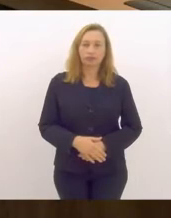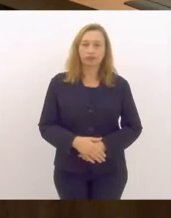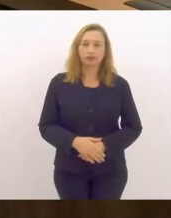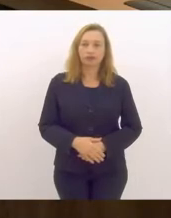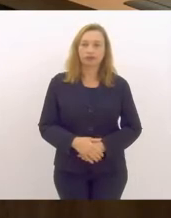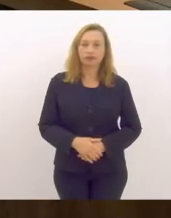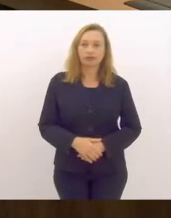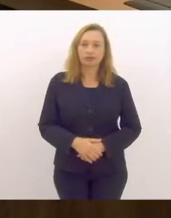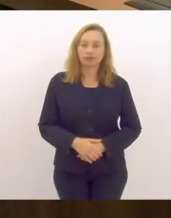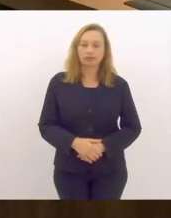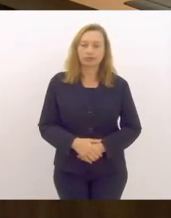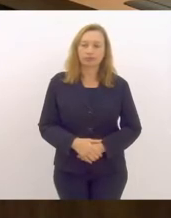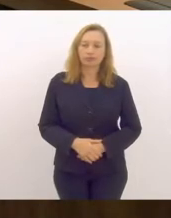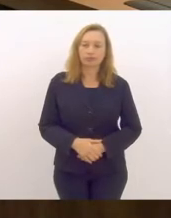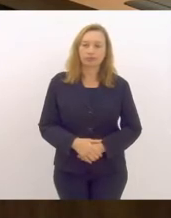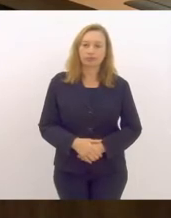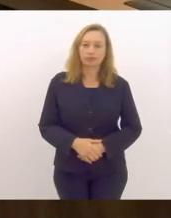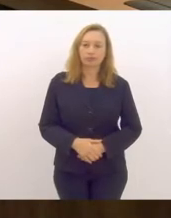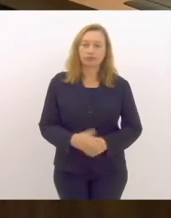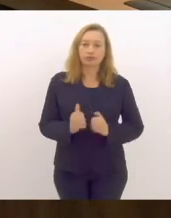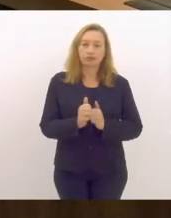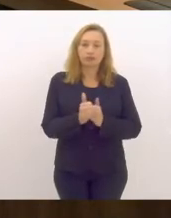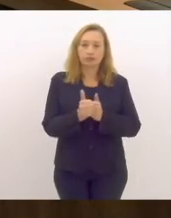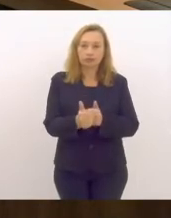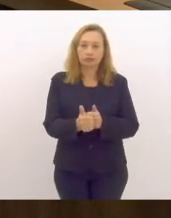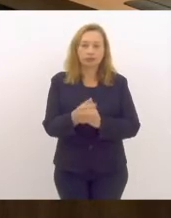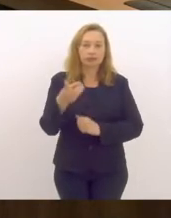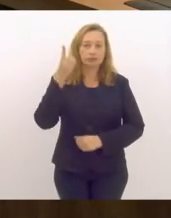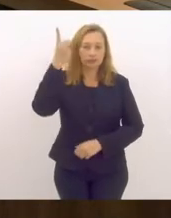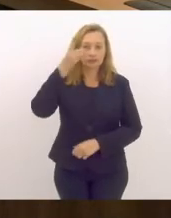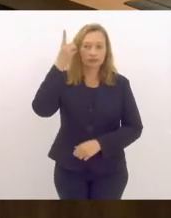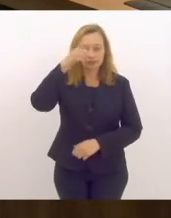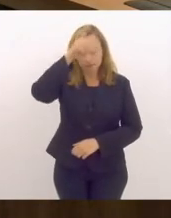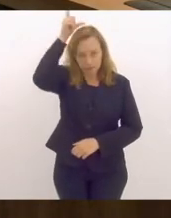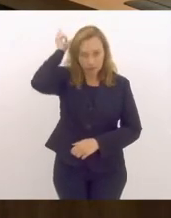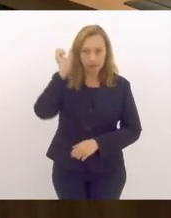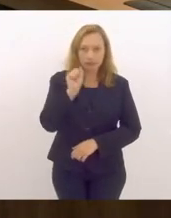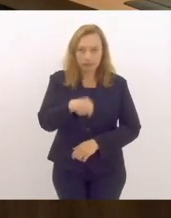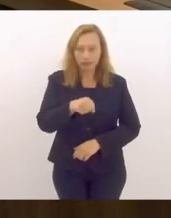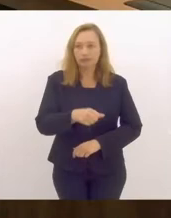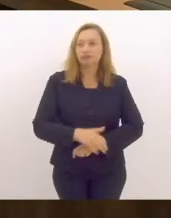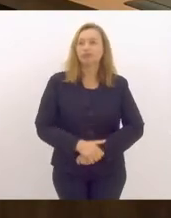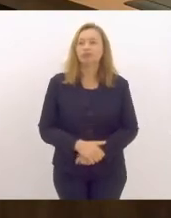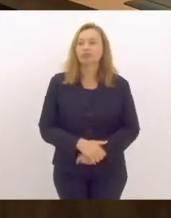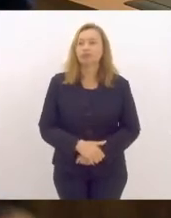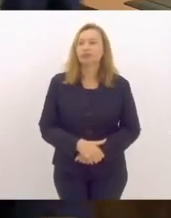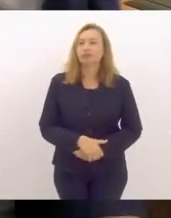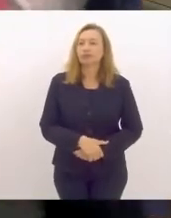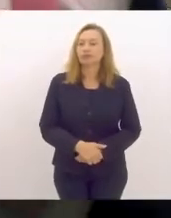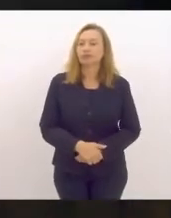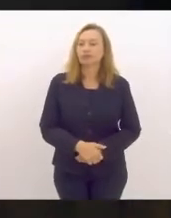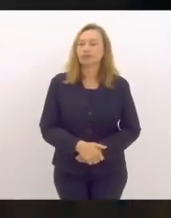palavras do nobre deputado Luiz Paulo Correia da Rocha, dou parecer favorável.